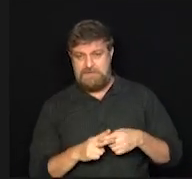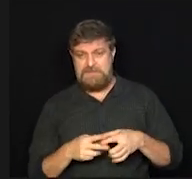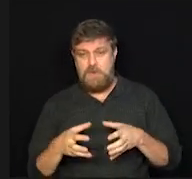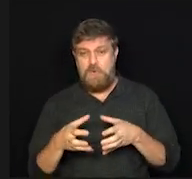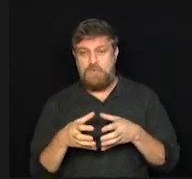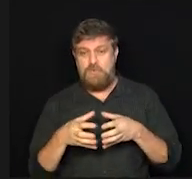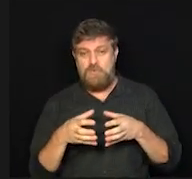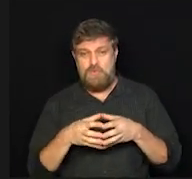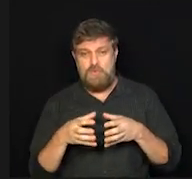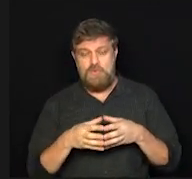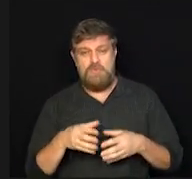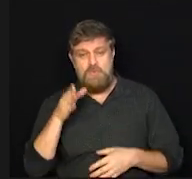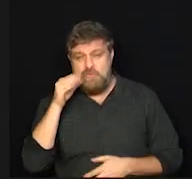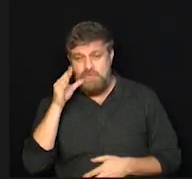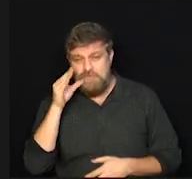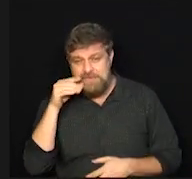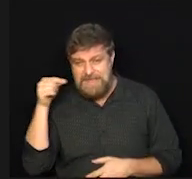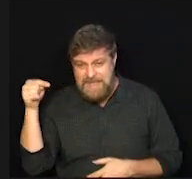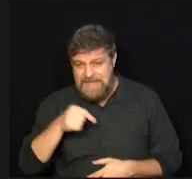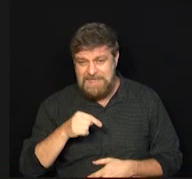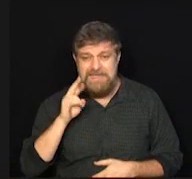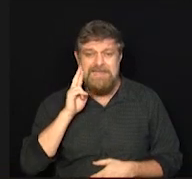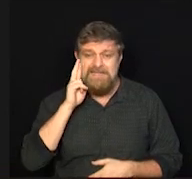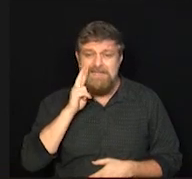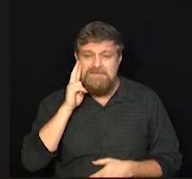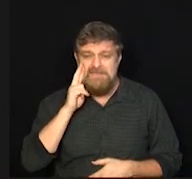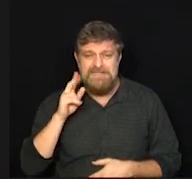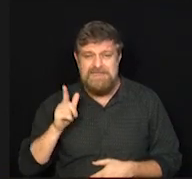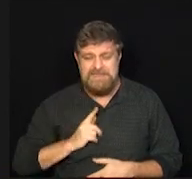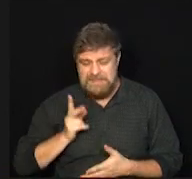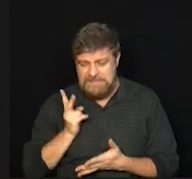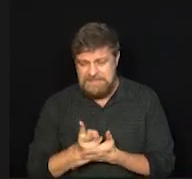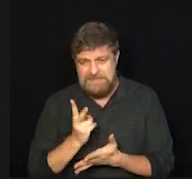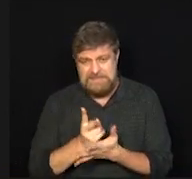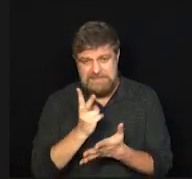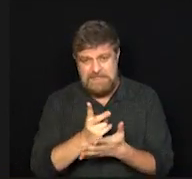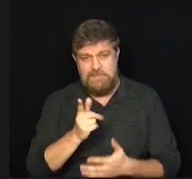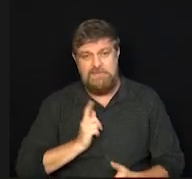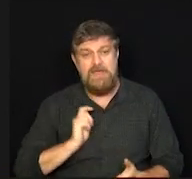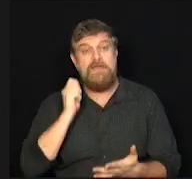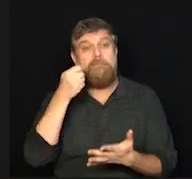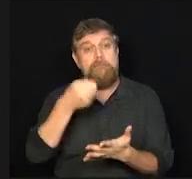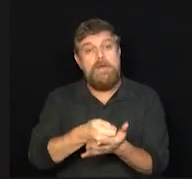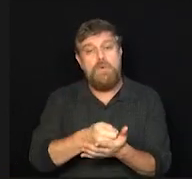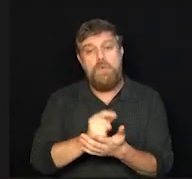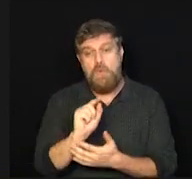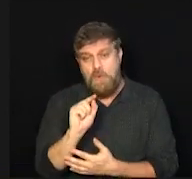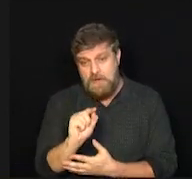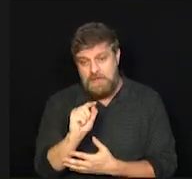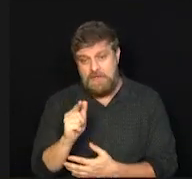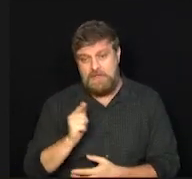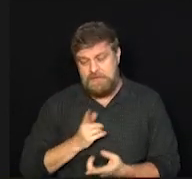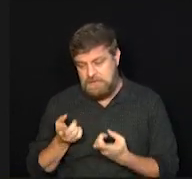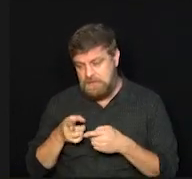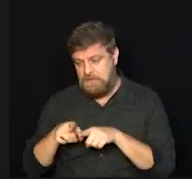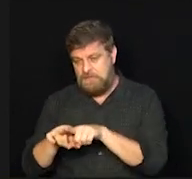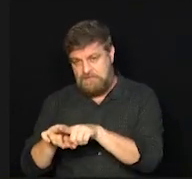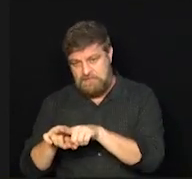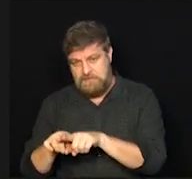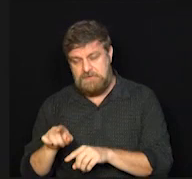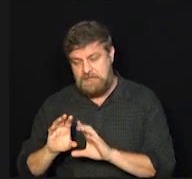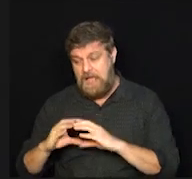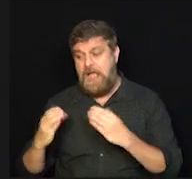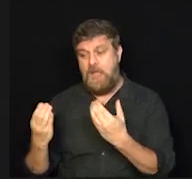da Roseira que tem aqui no seu cotidiano sempre foi custeado por essas parcerias a